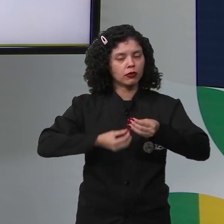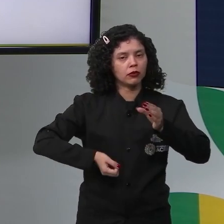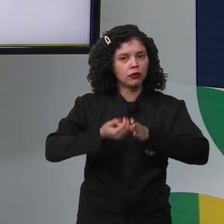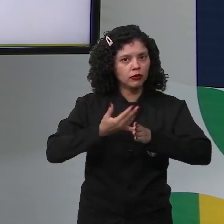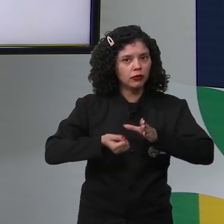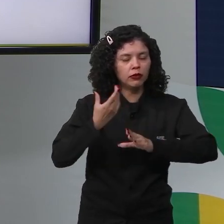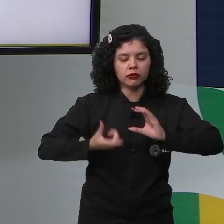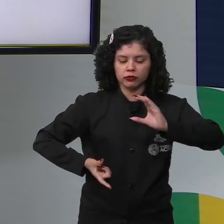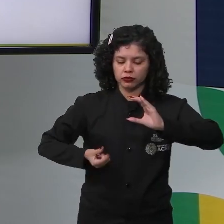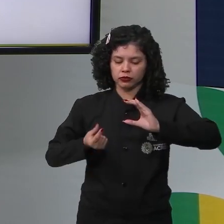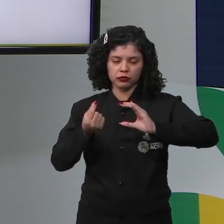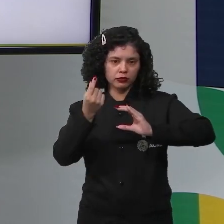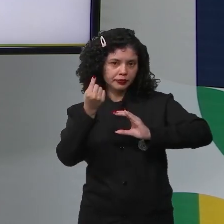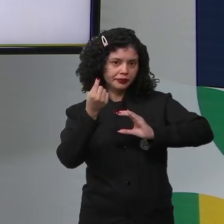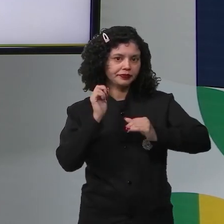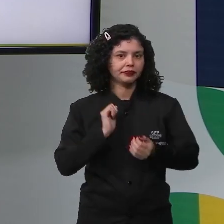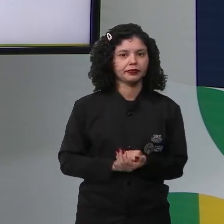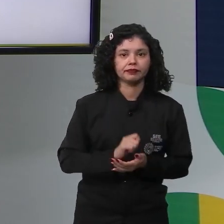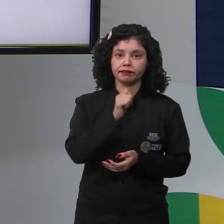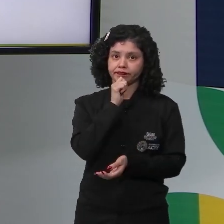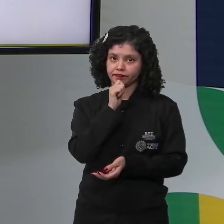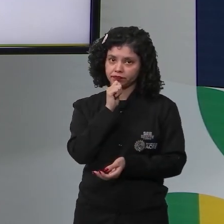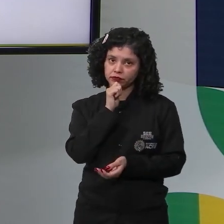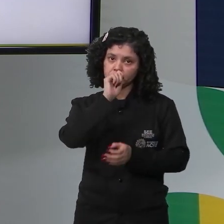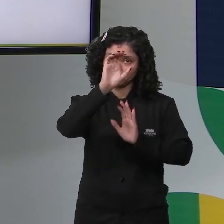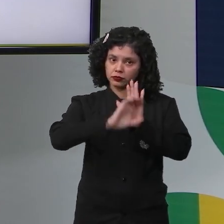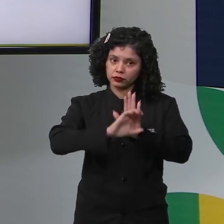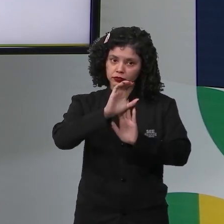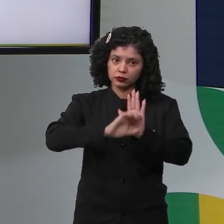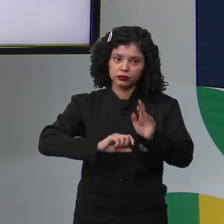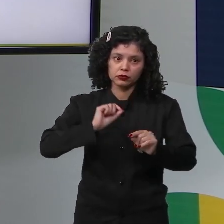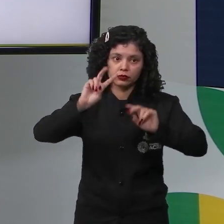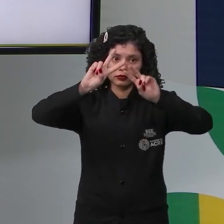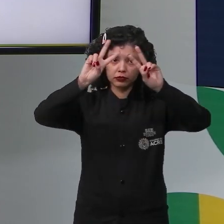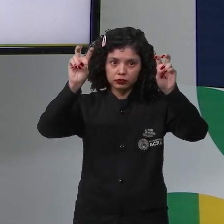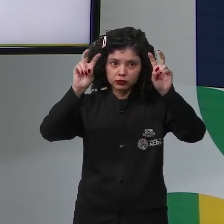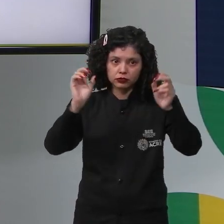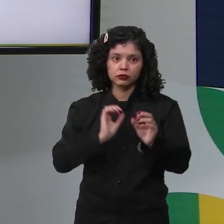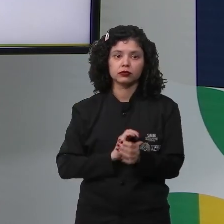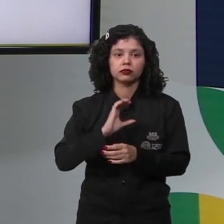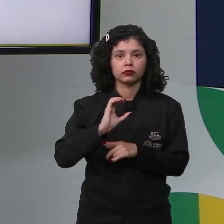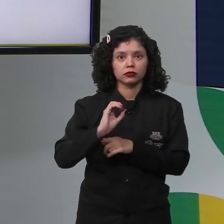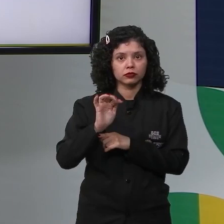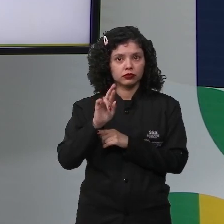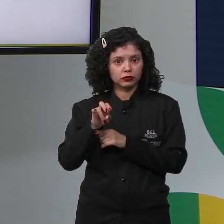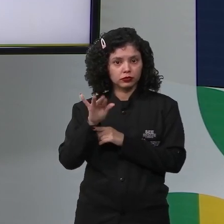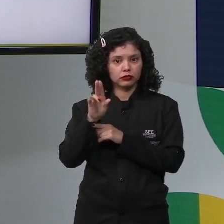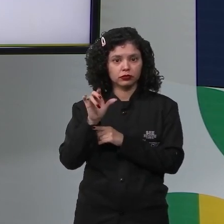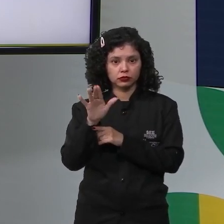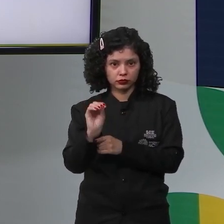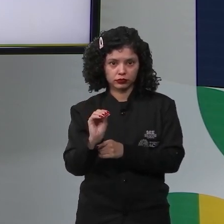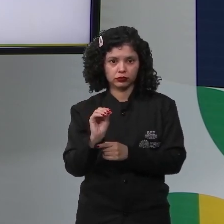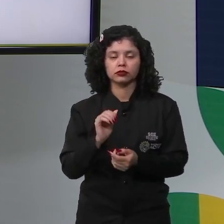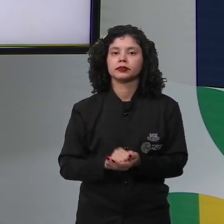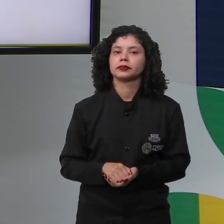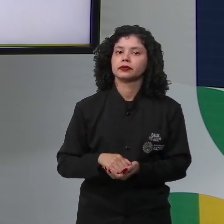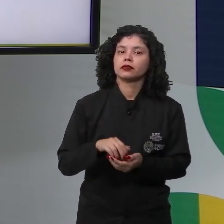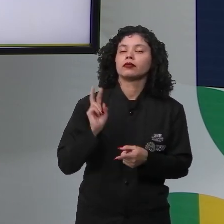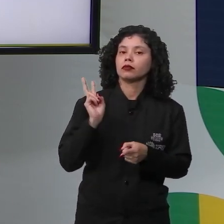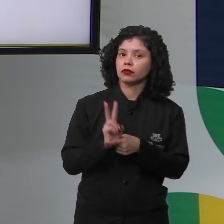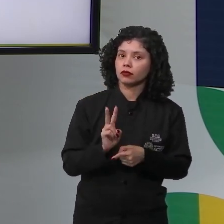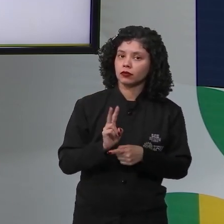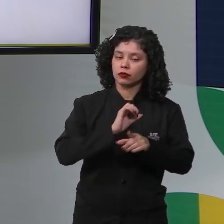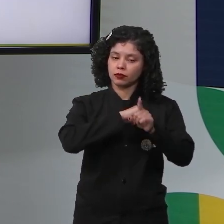produção capitalista, ele ainda denominou esse termo orgânico. Então, nós temos uma